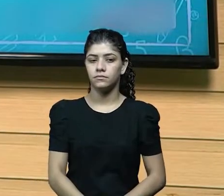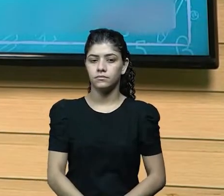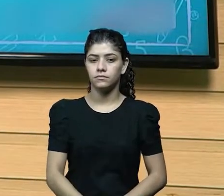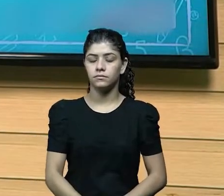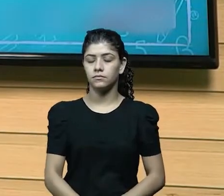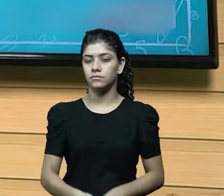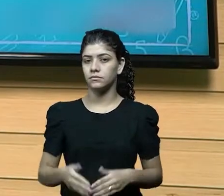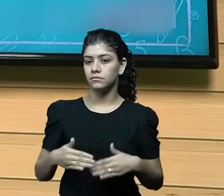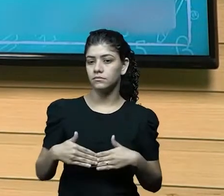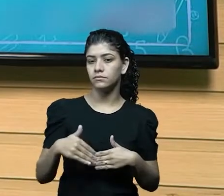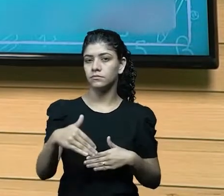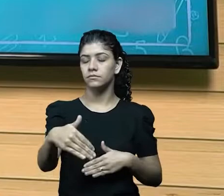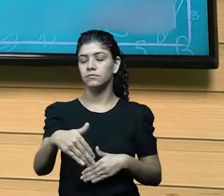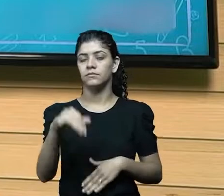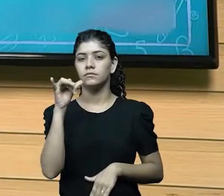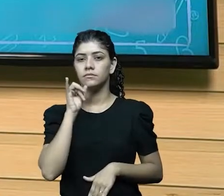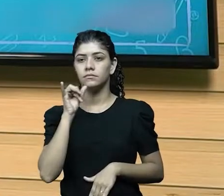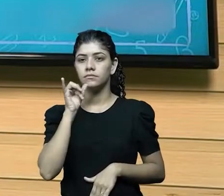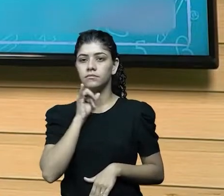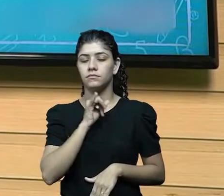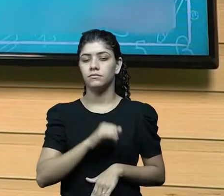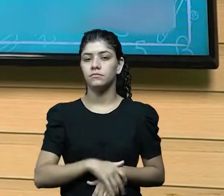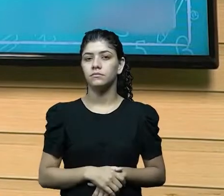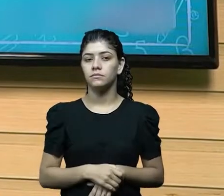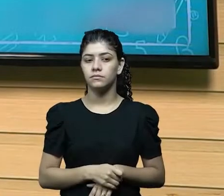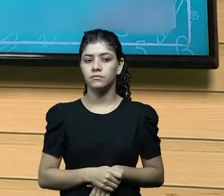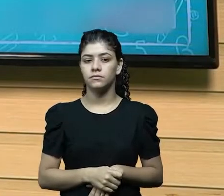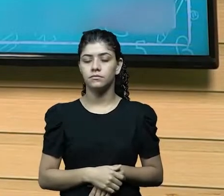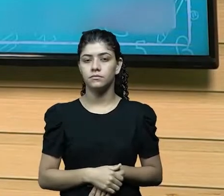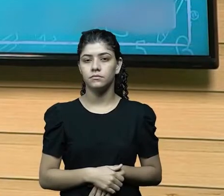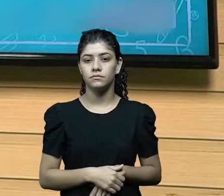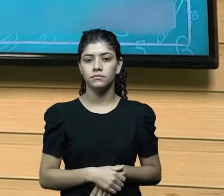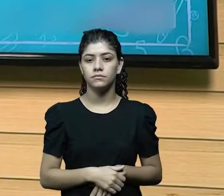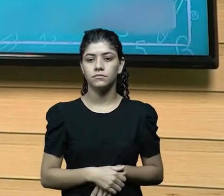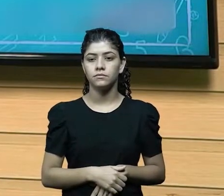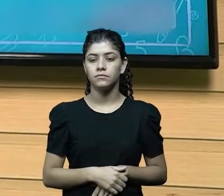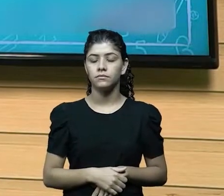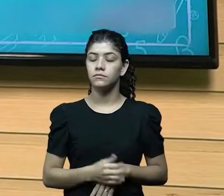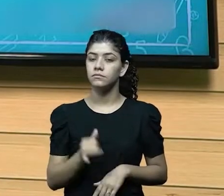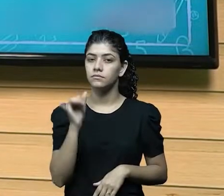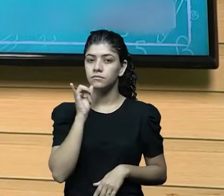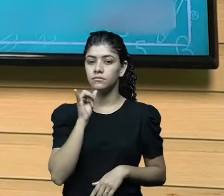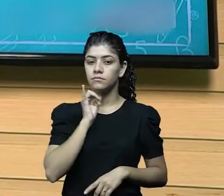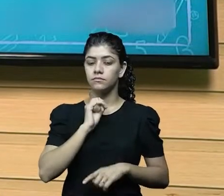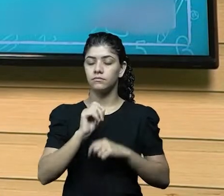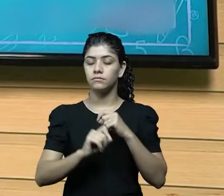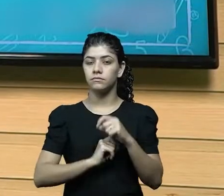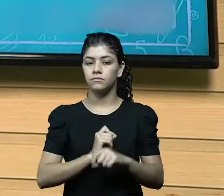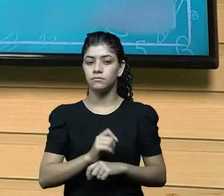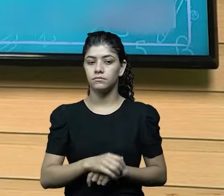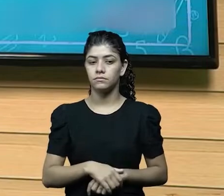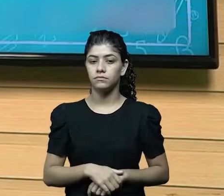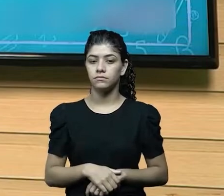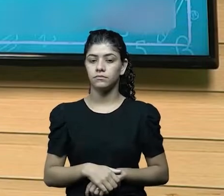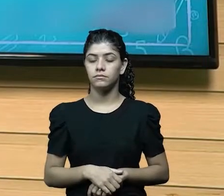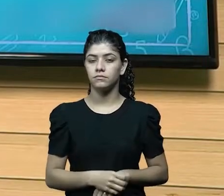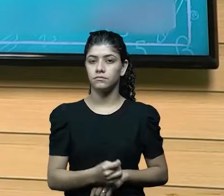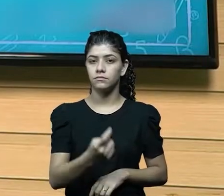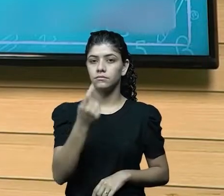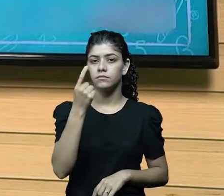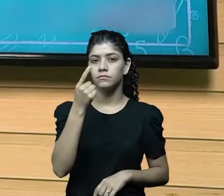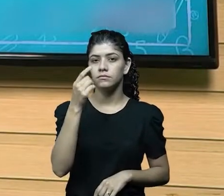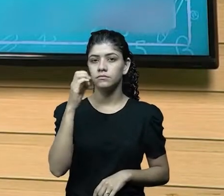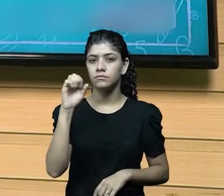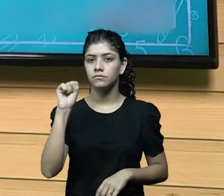diferença em uma corrida de automobilística, como por exemplo, a diferença de 1 segundo